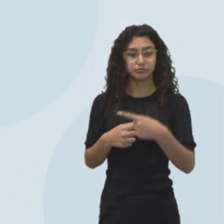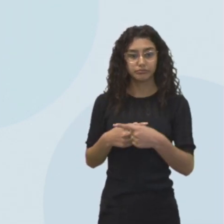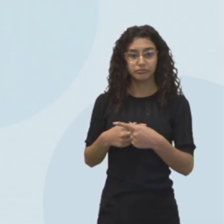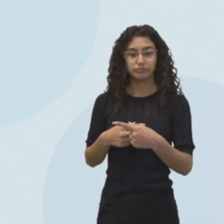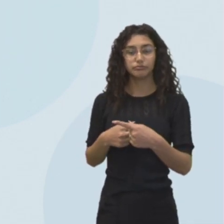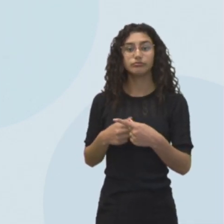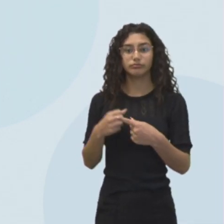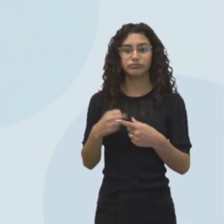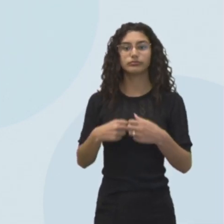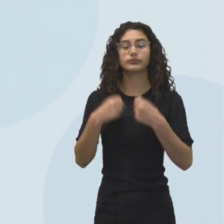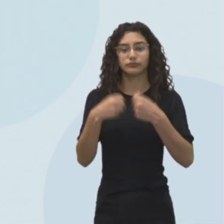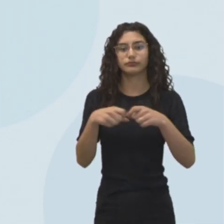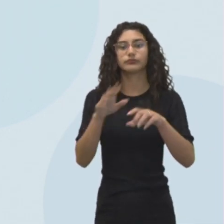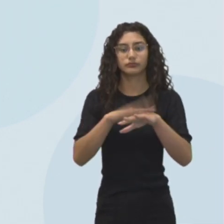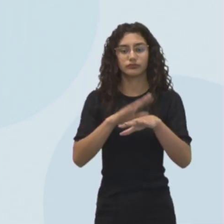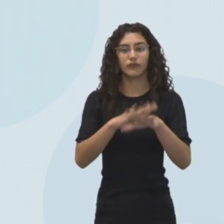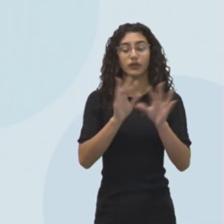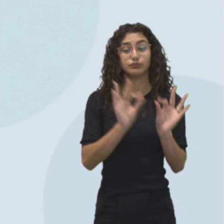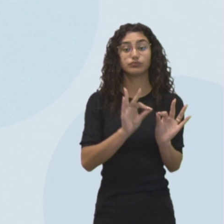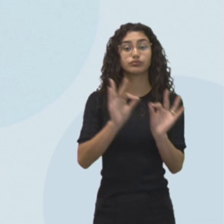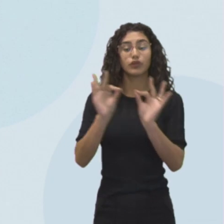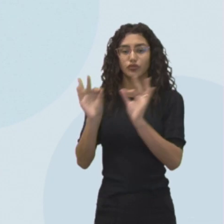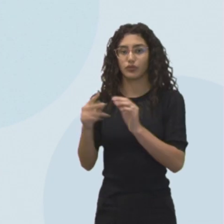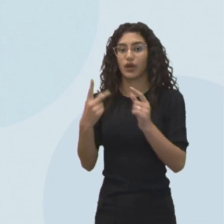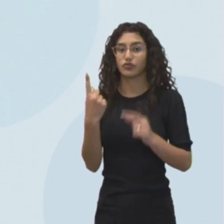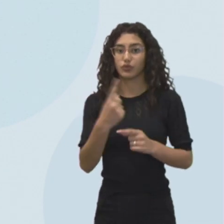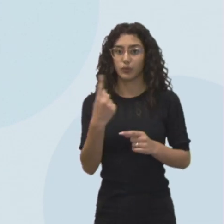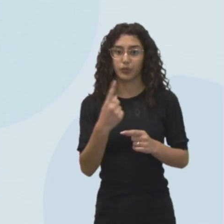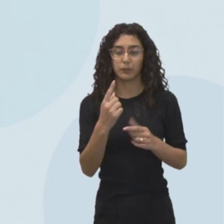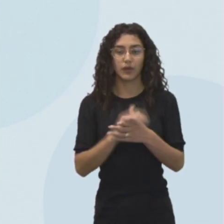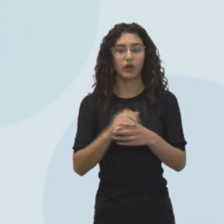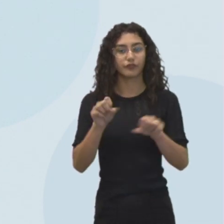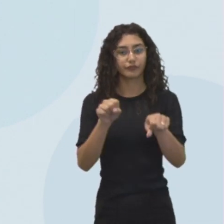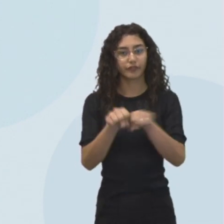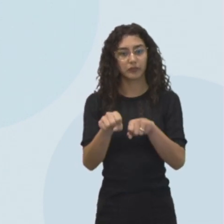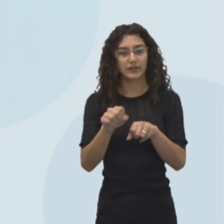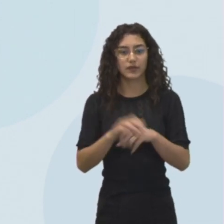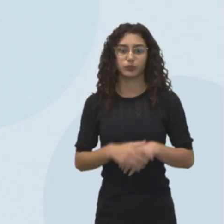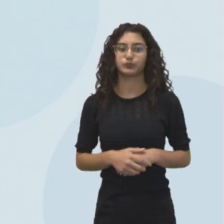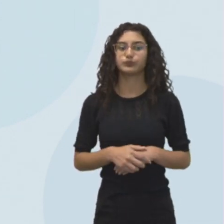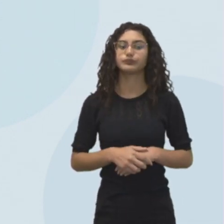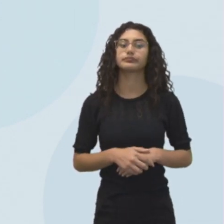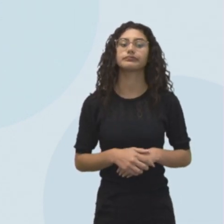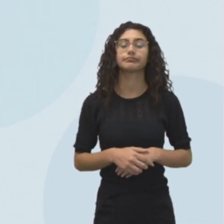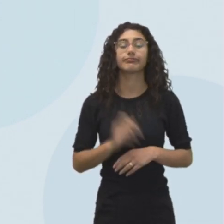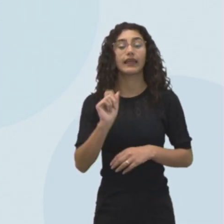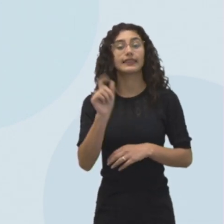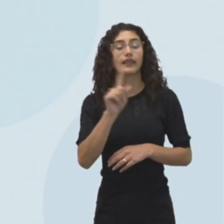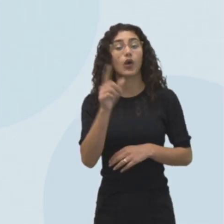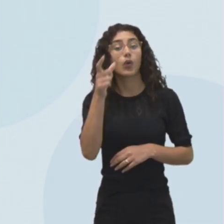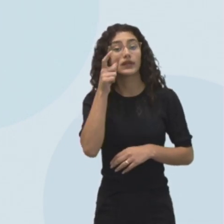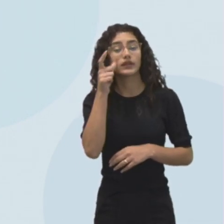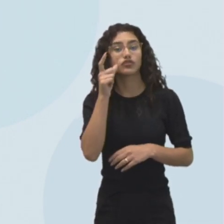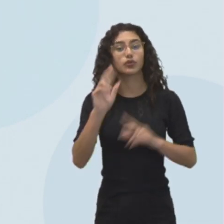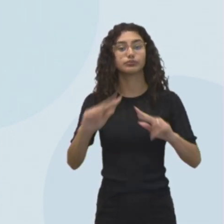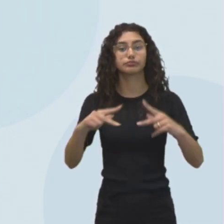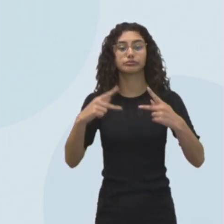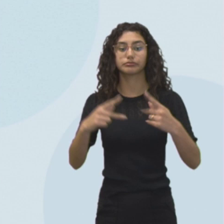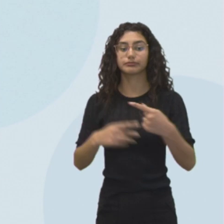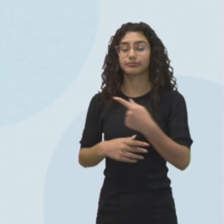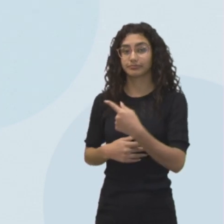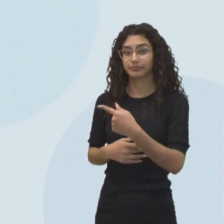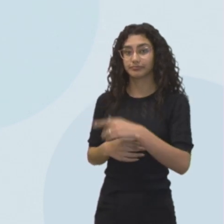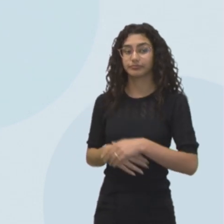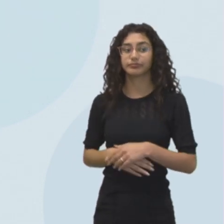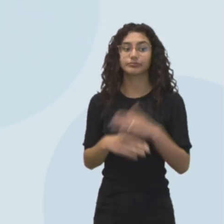essa TPC de hoje é continuidade dessa primeira formação. Então, para quem não assistiu, segue o convite.